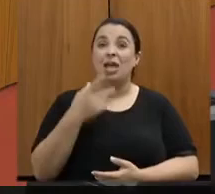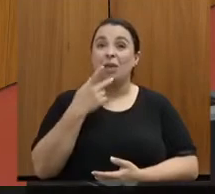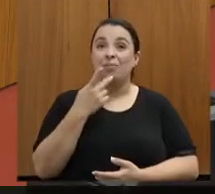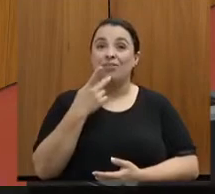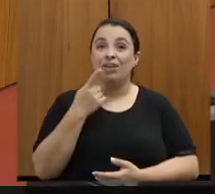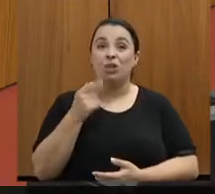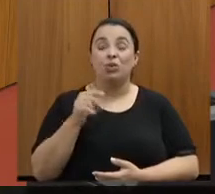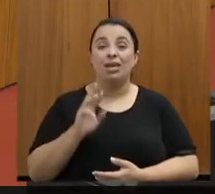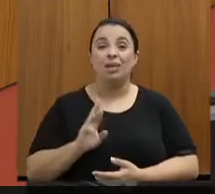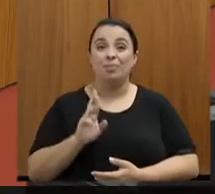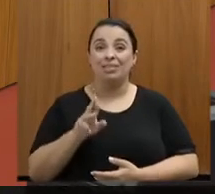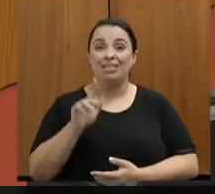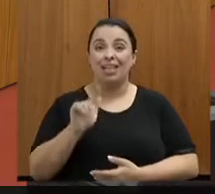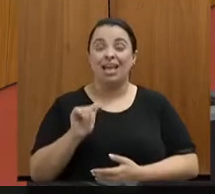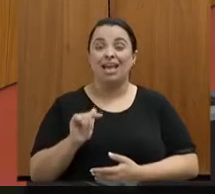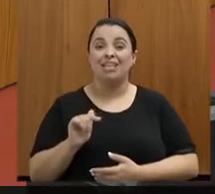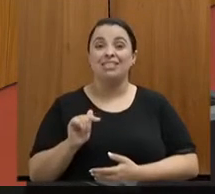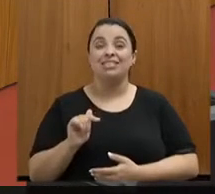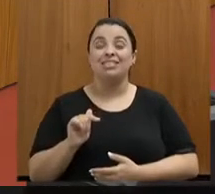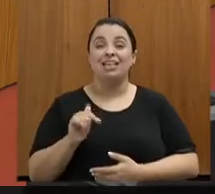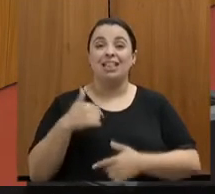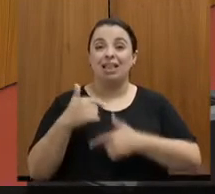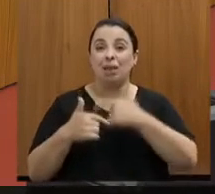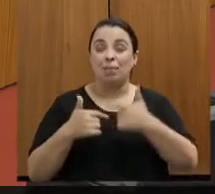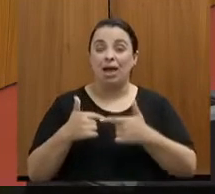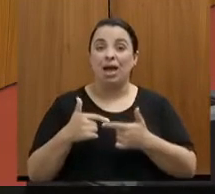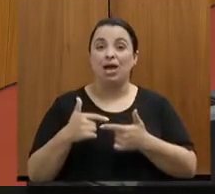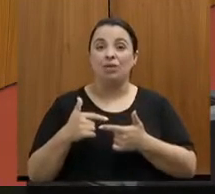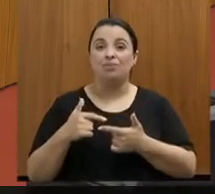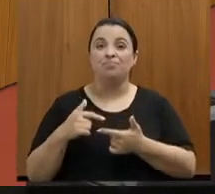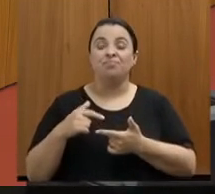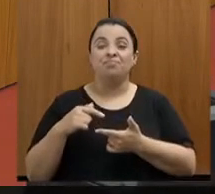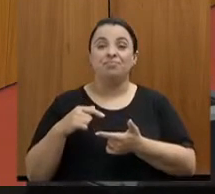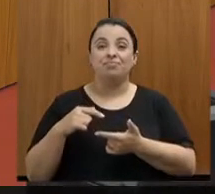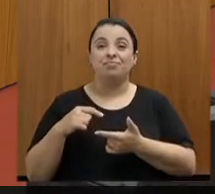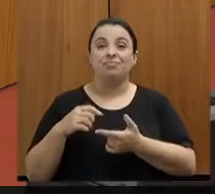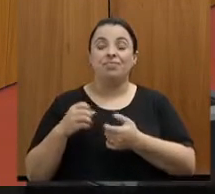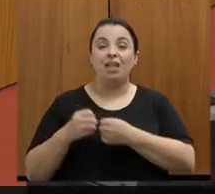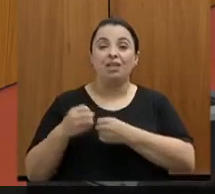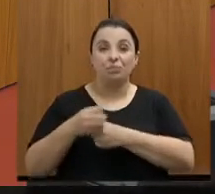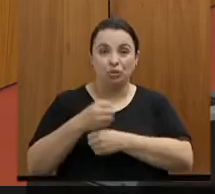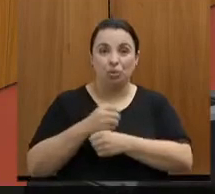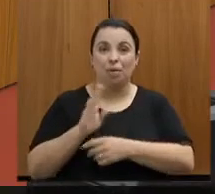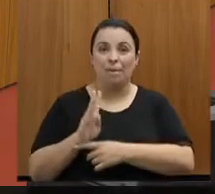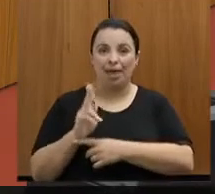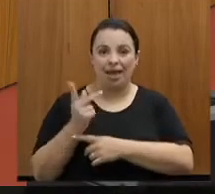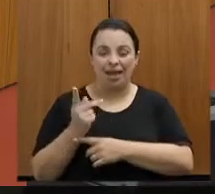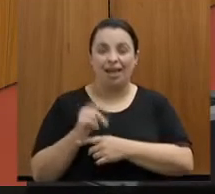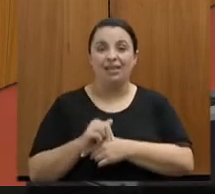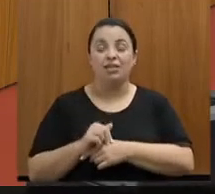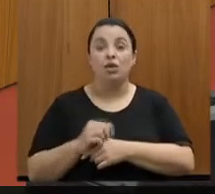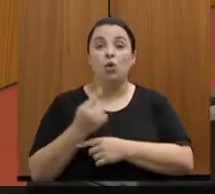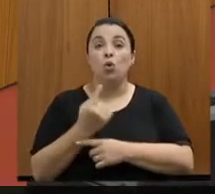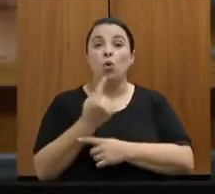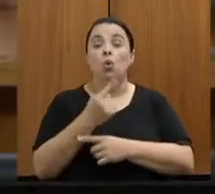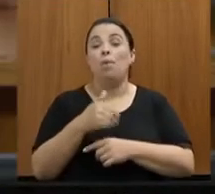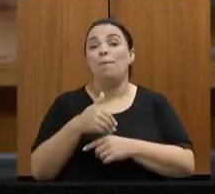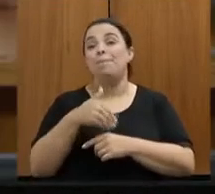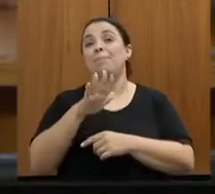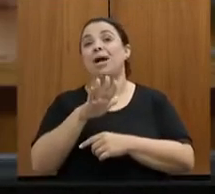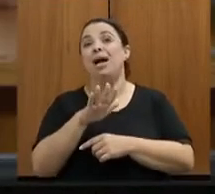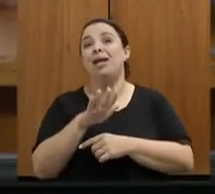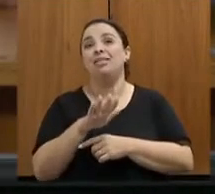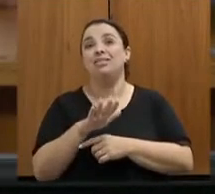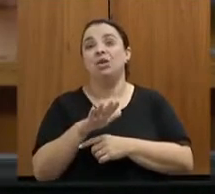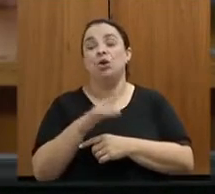representa essa atuação na região metropolitana de Belo Horizonte, uma das áreas que serão mais beneficiadas, que terão maior